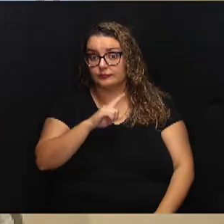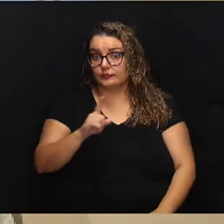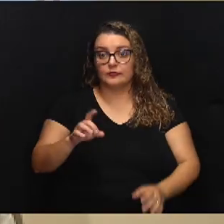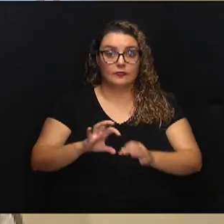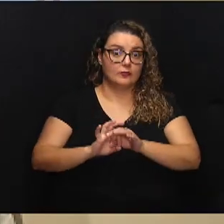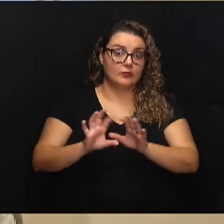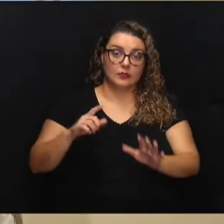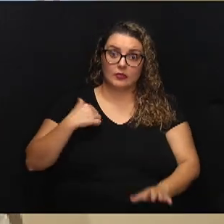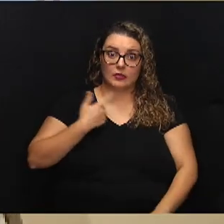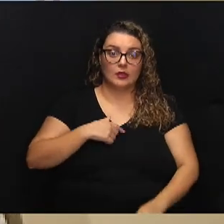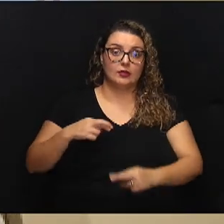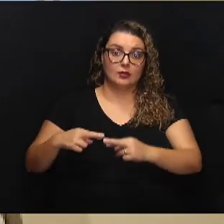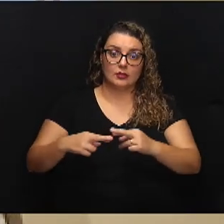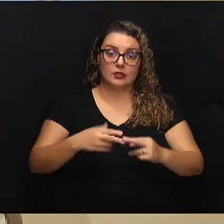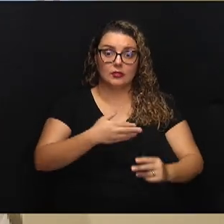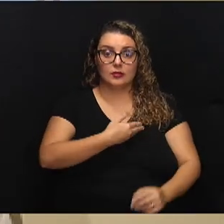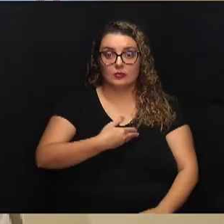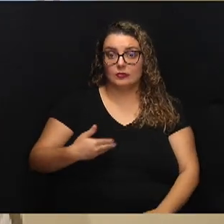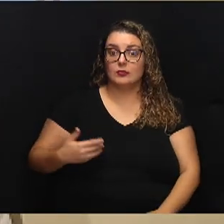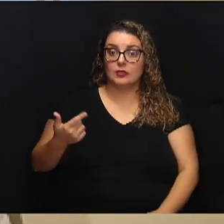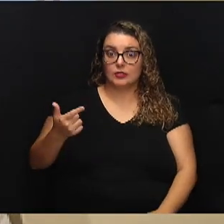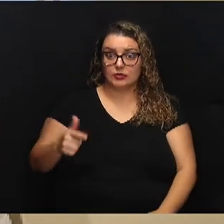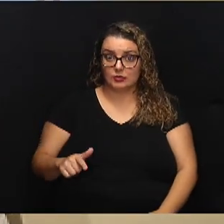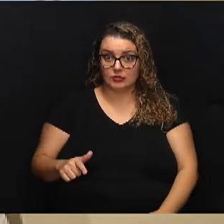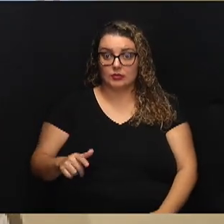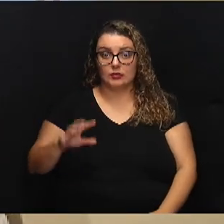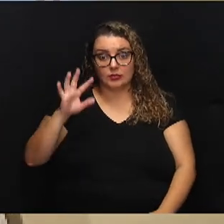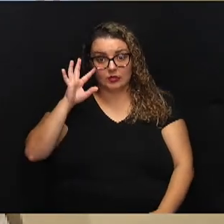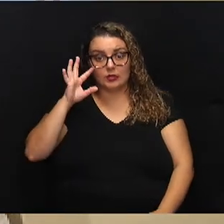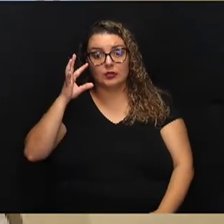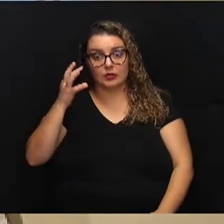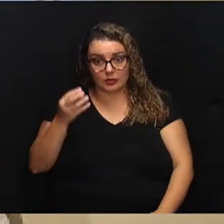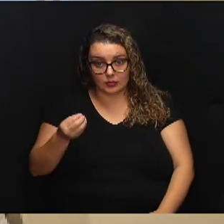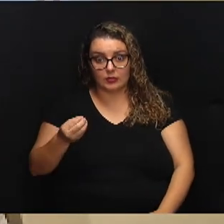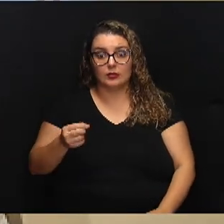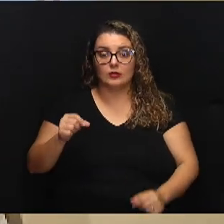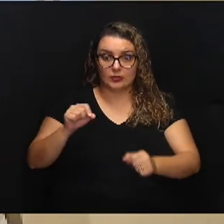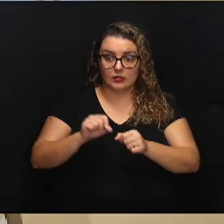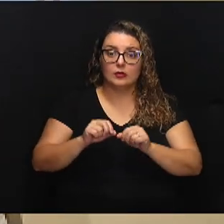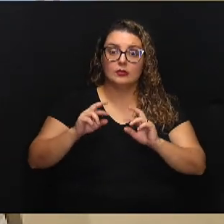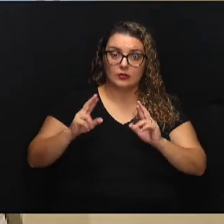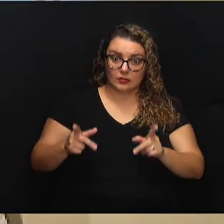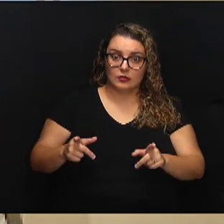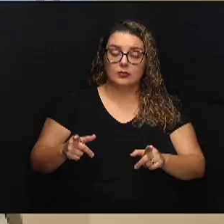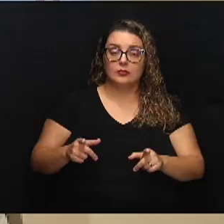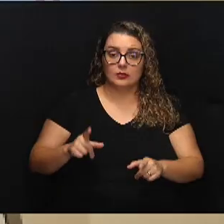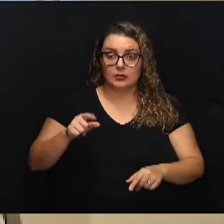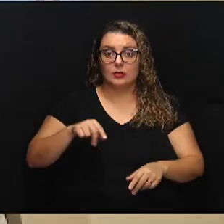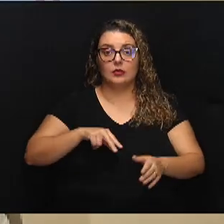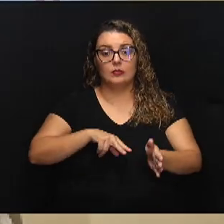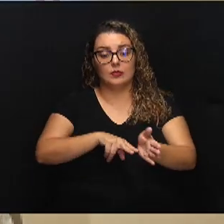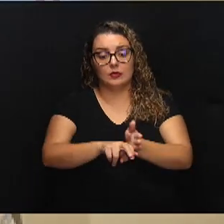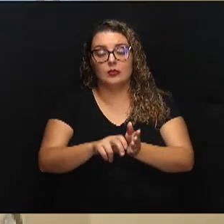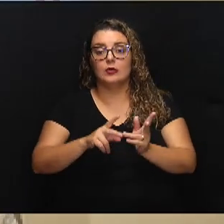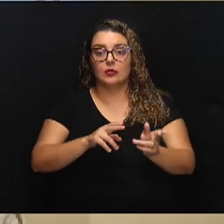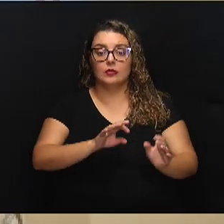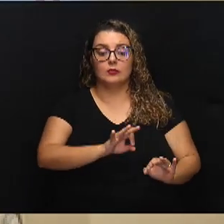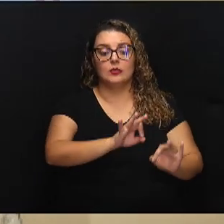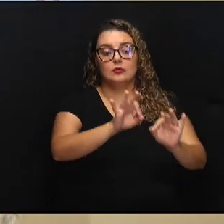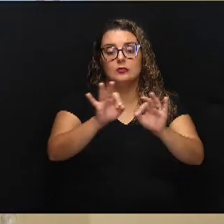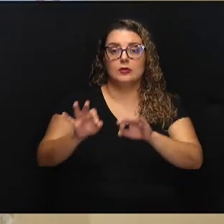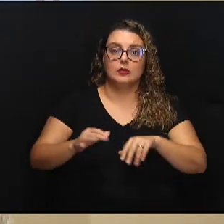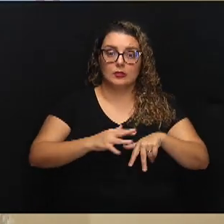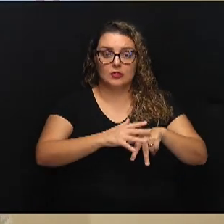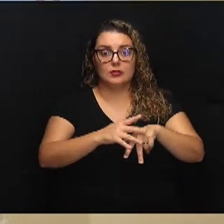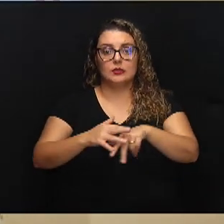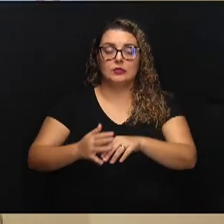na nossa rede pública. Mas, de novo, o conhecimento, ele faz diferença aqui, seja para o diagnóstico quanto para o acompanhamento dessas